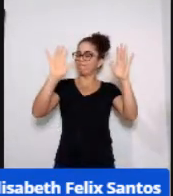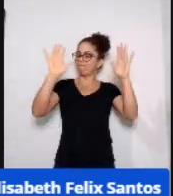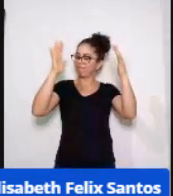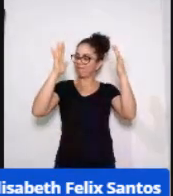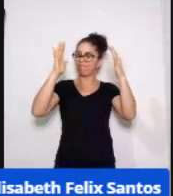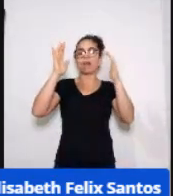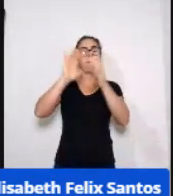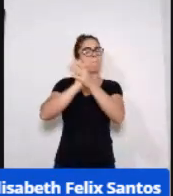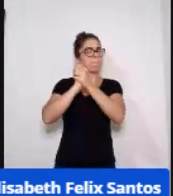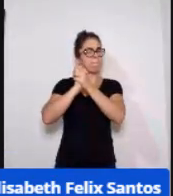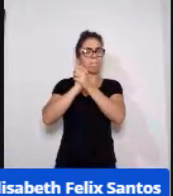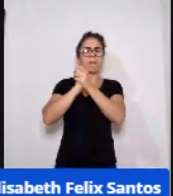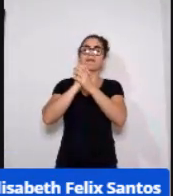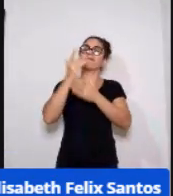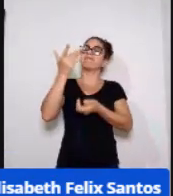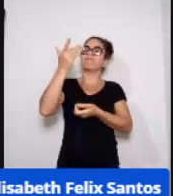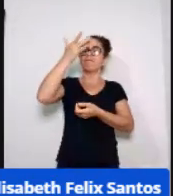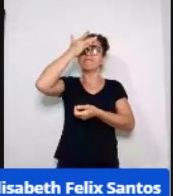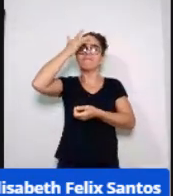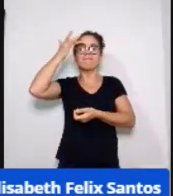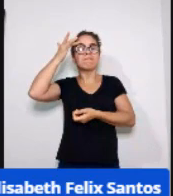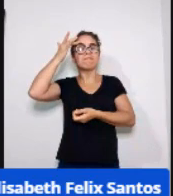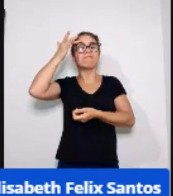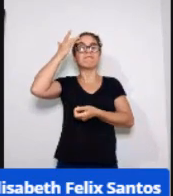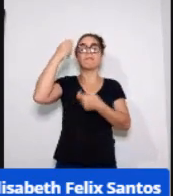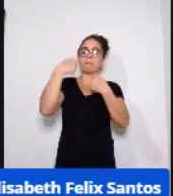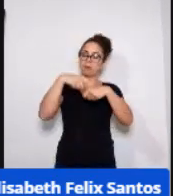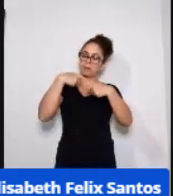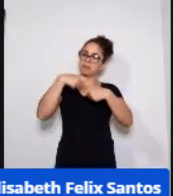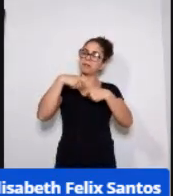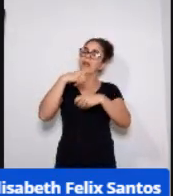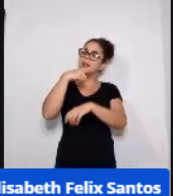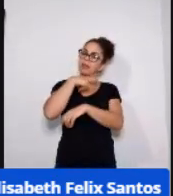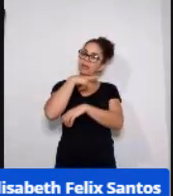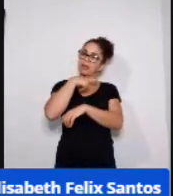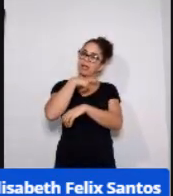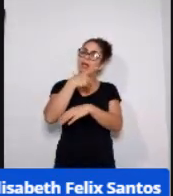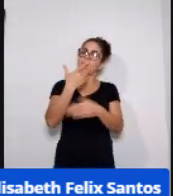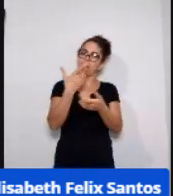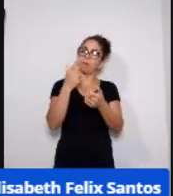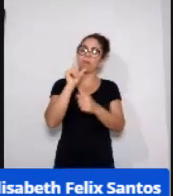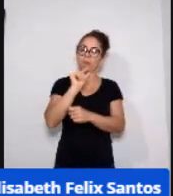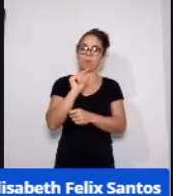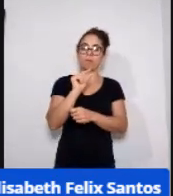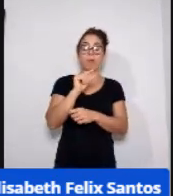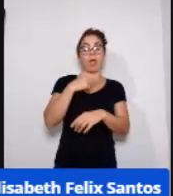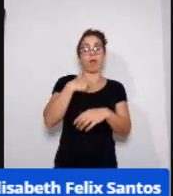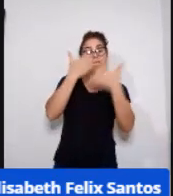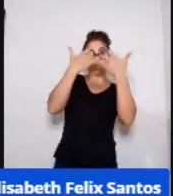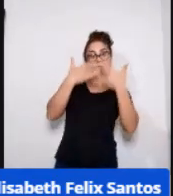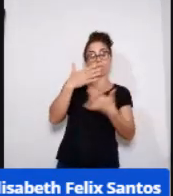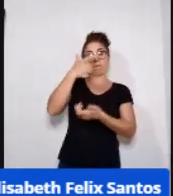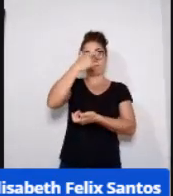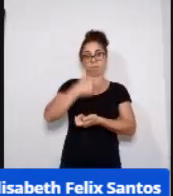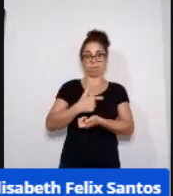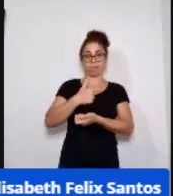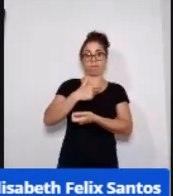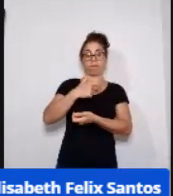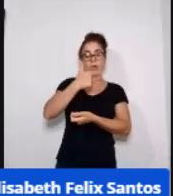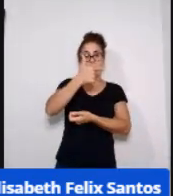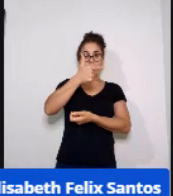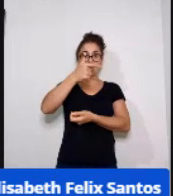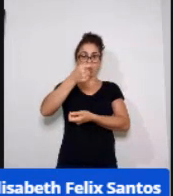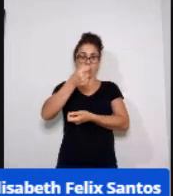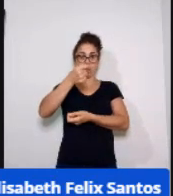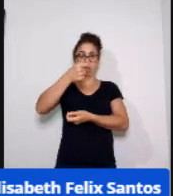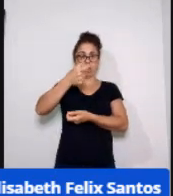Então, assim, realmente são pessoas que a gente precisa ter, né? Vou falar, então, um pouquinho de mim. Desde 2009, eu